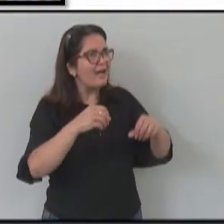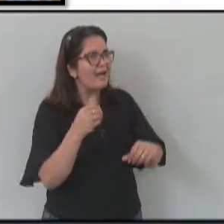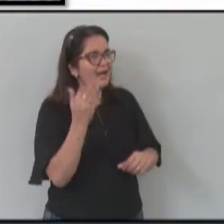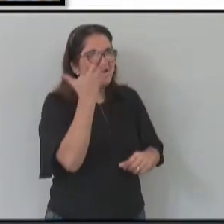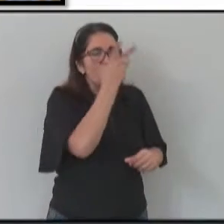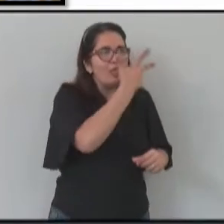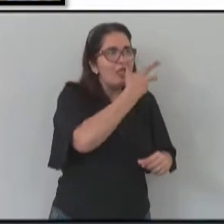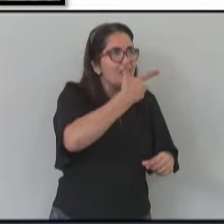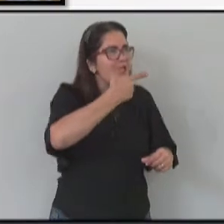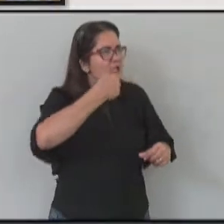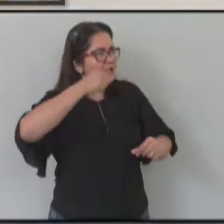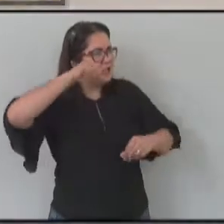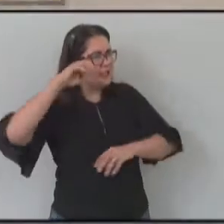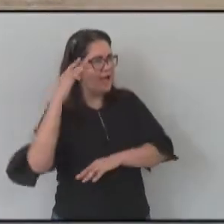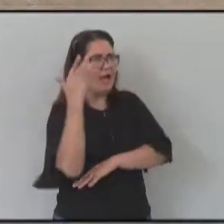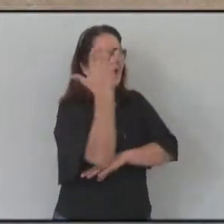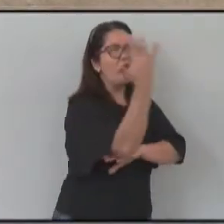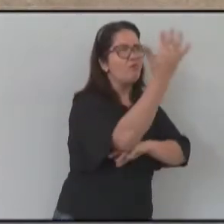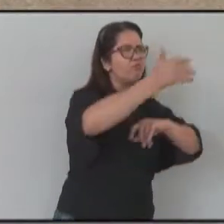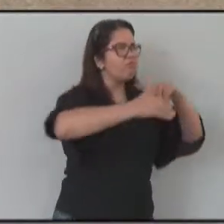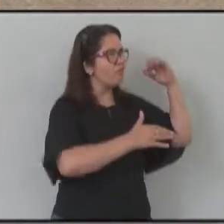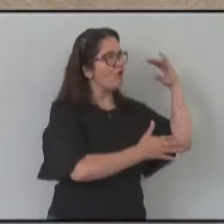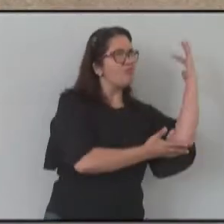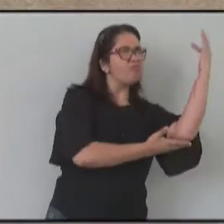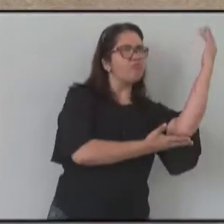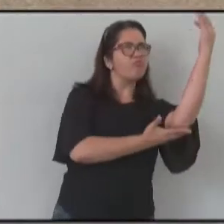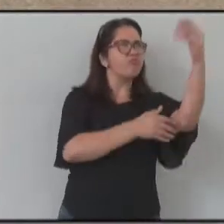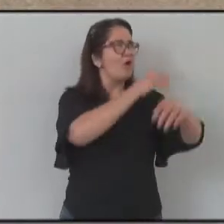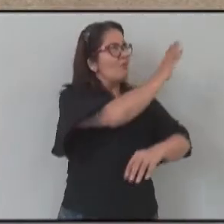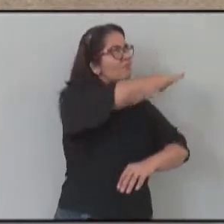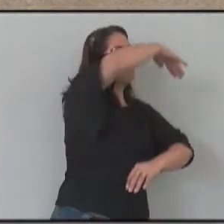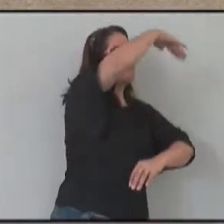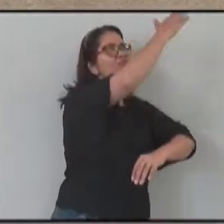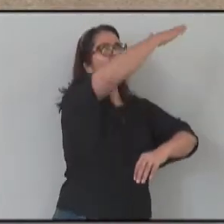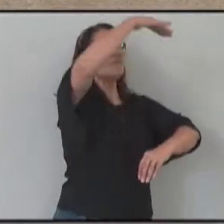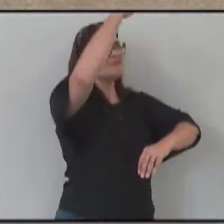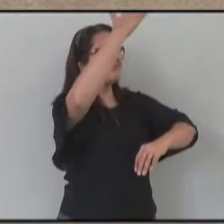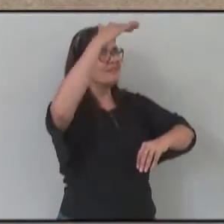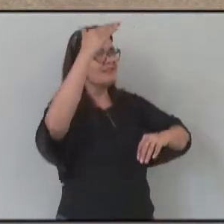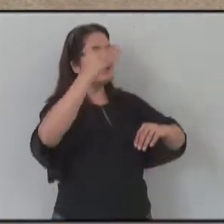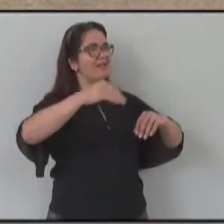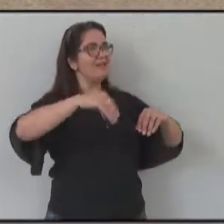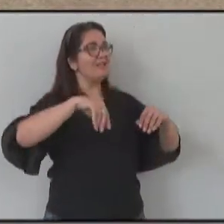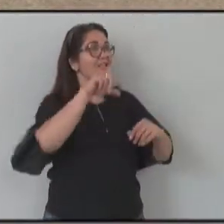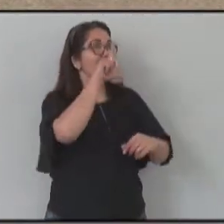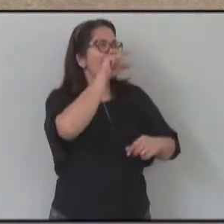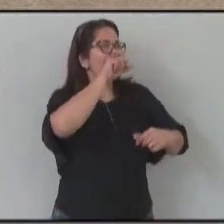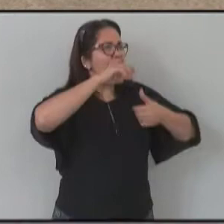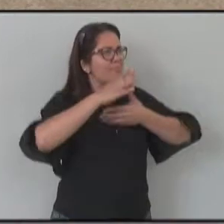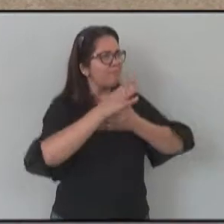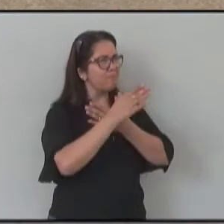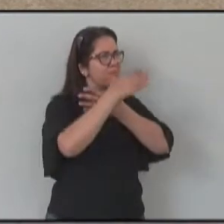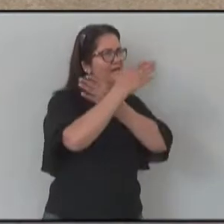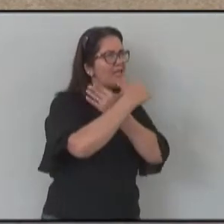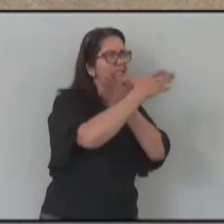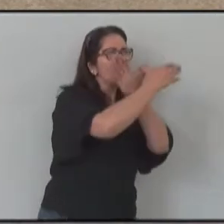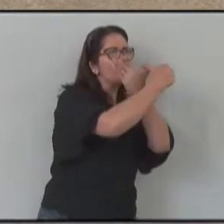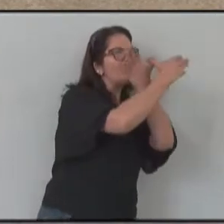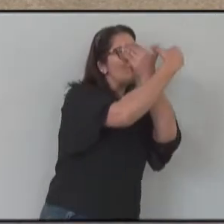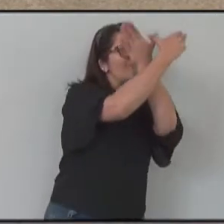oceano. Gaivotas, outros tipos de pássaros. Como eles eram navegantes, eles